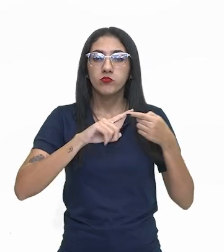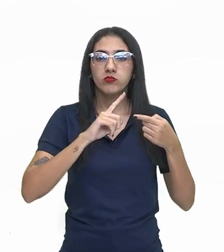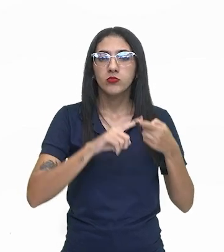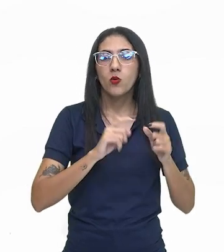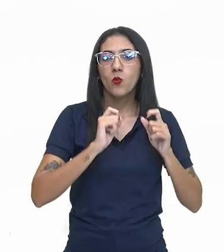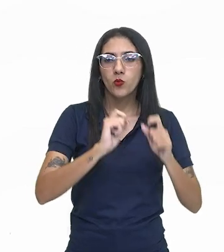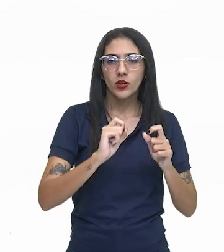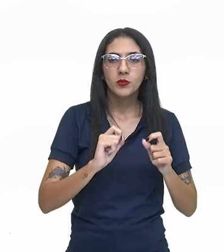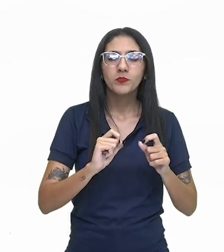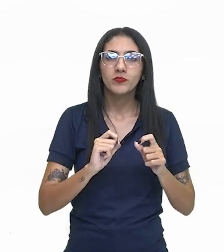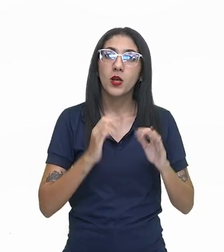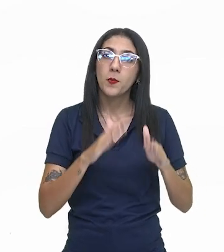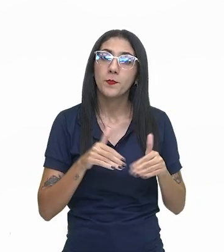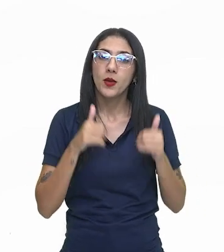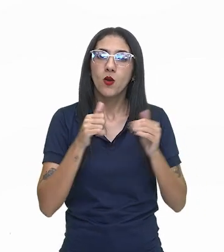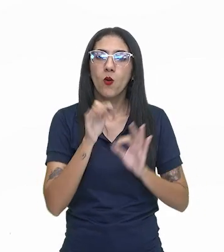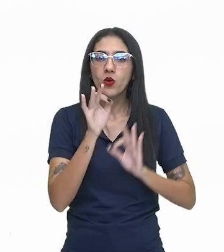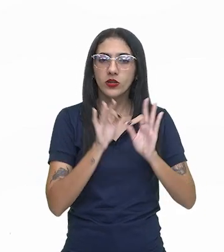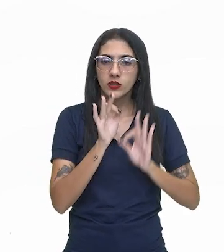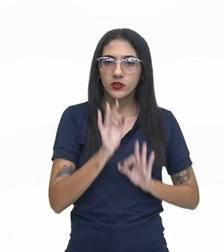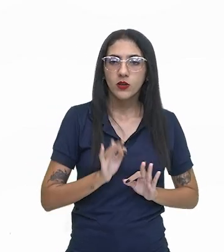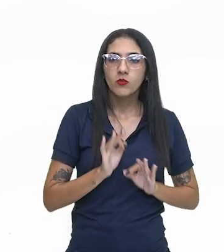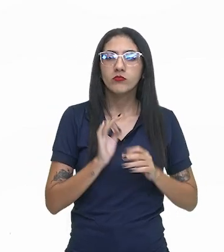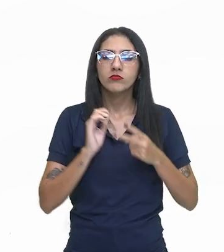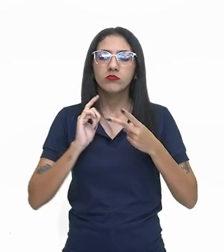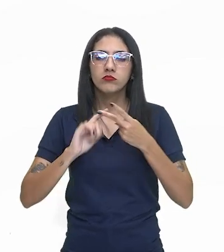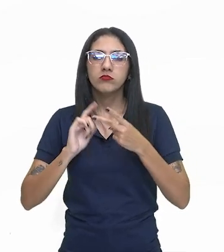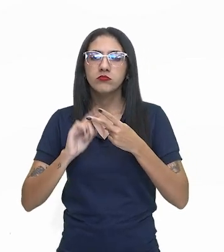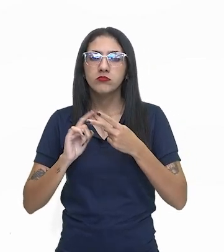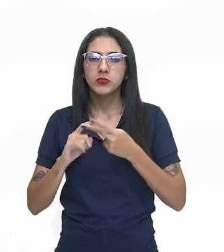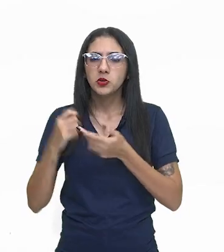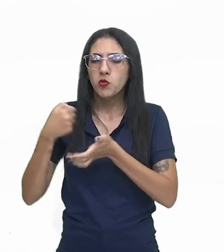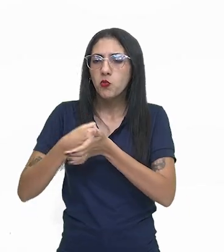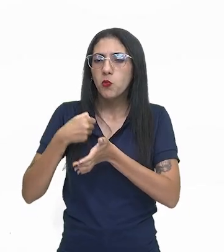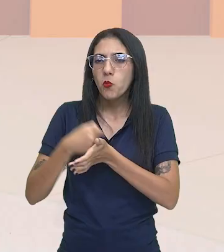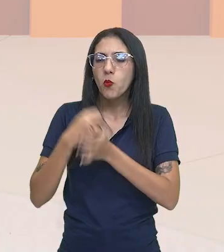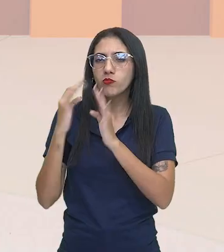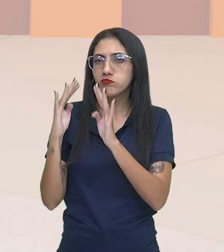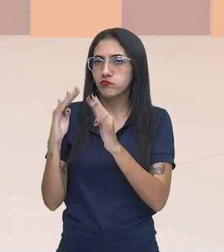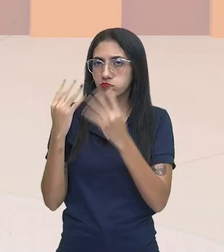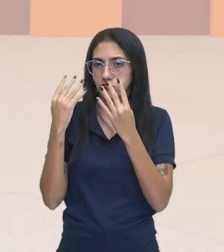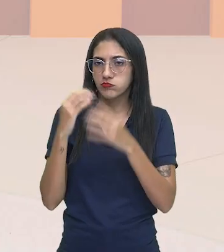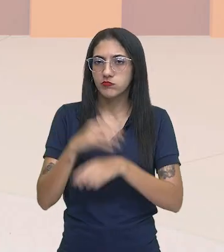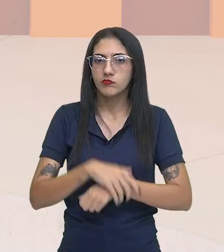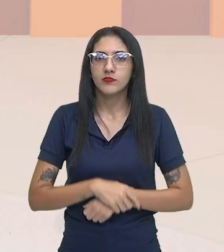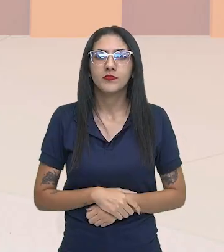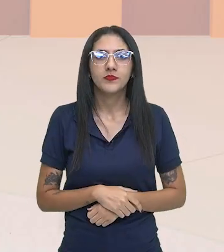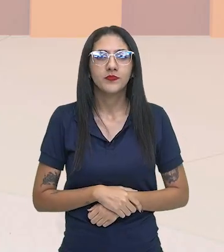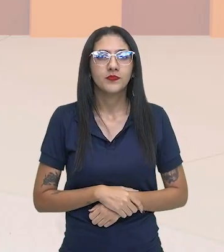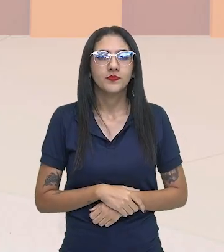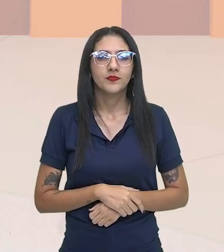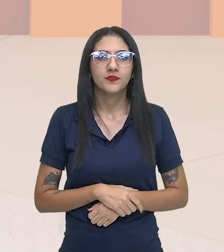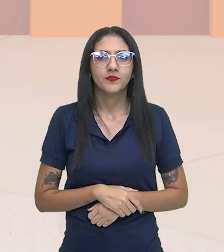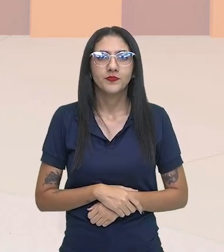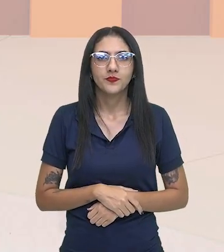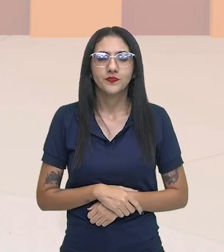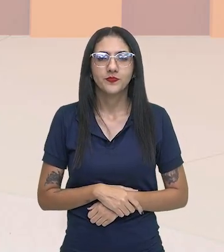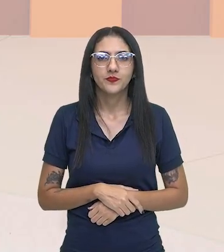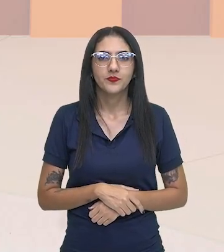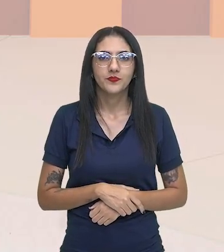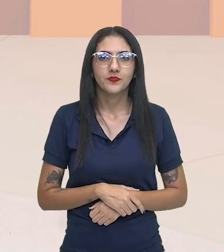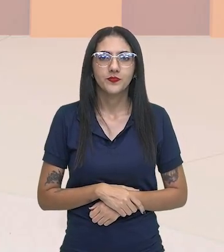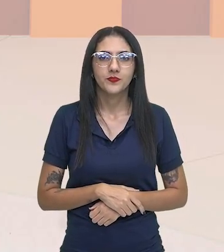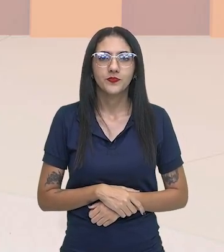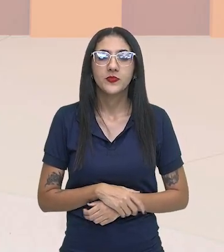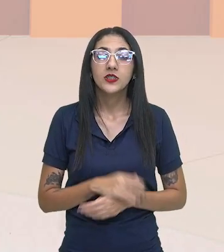por redistribuição e a luta por reconhecimento. É isso? Muito bem. E aí nós